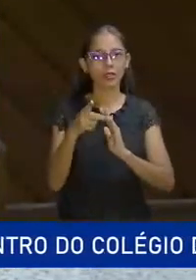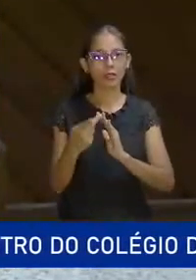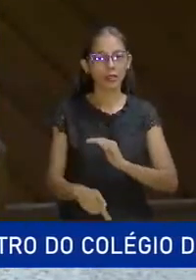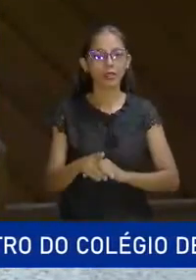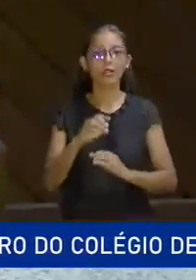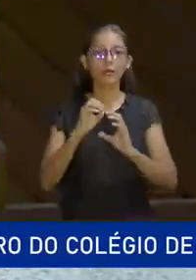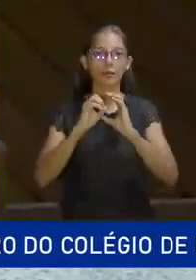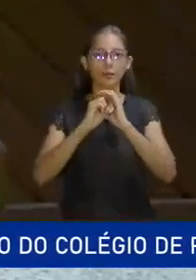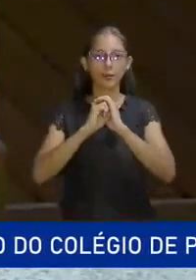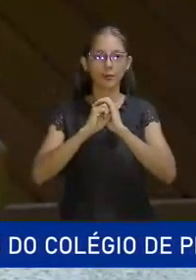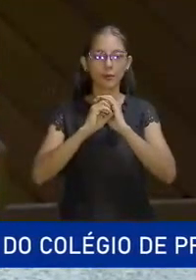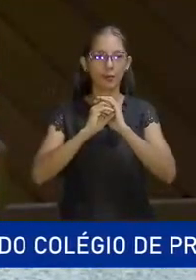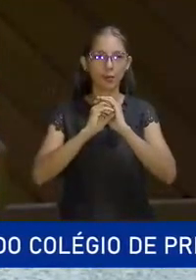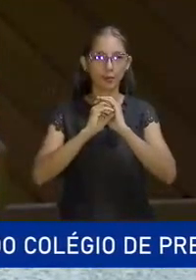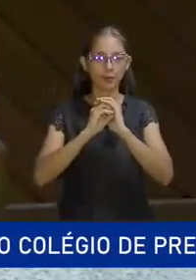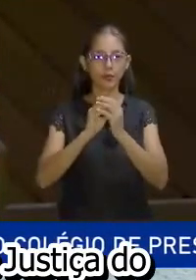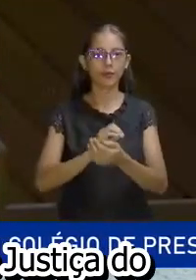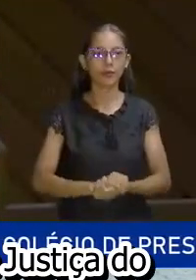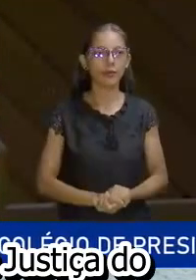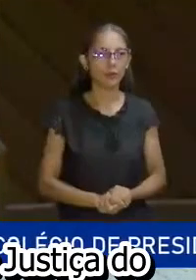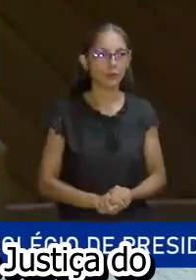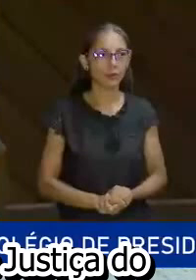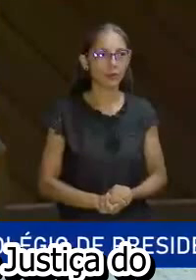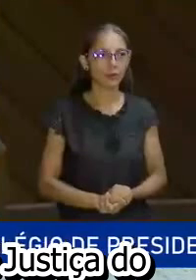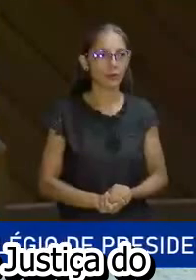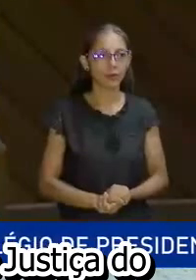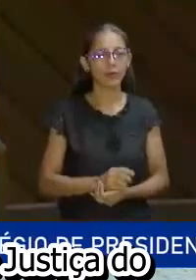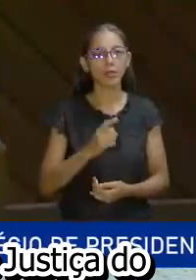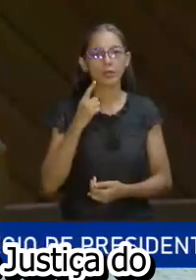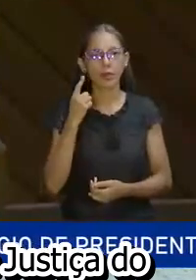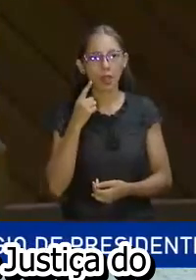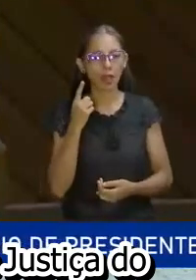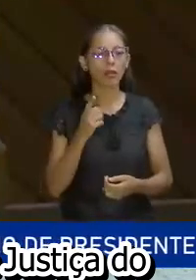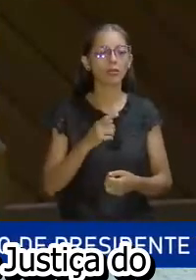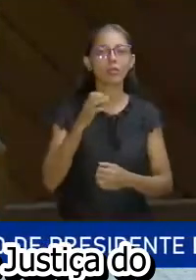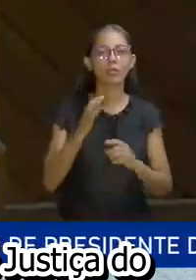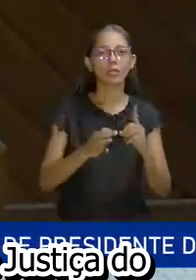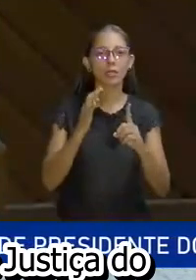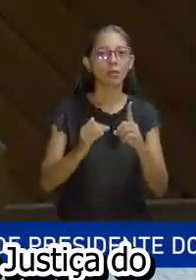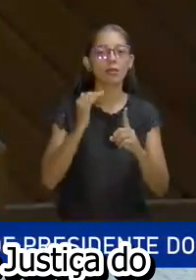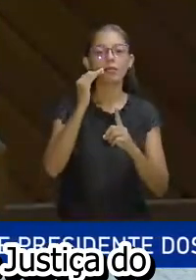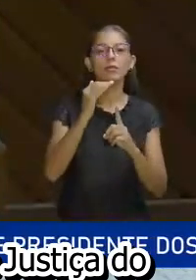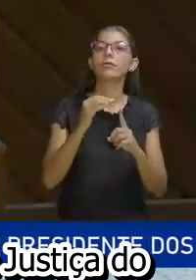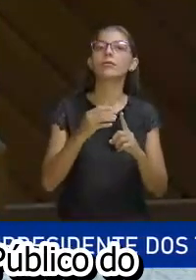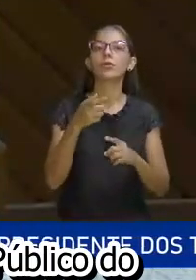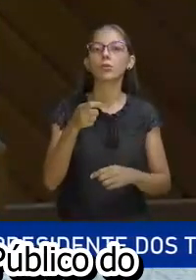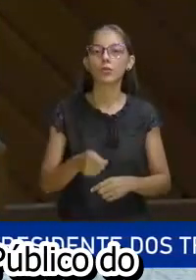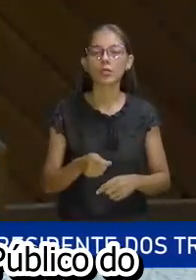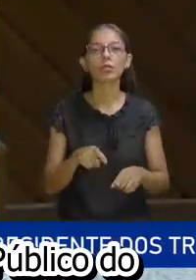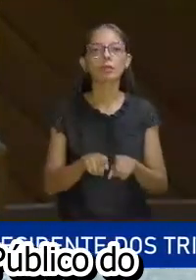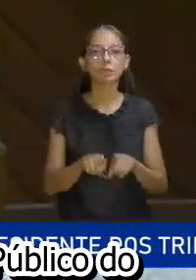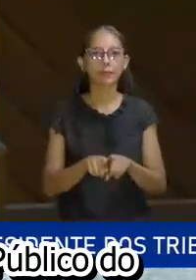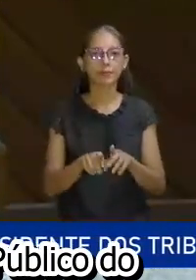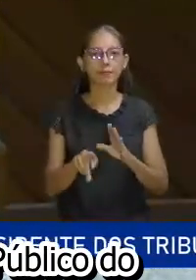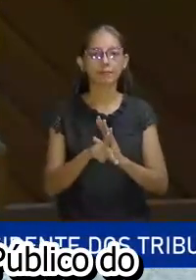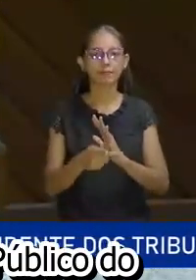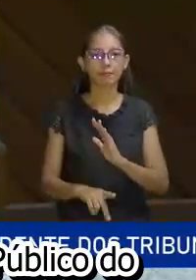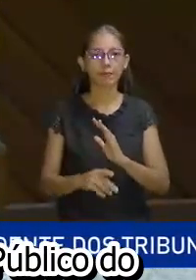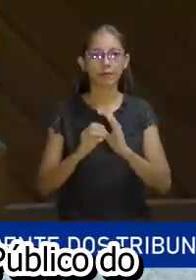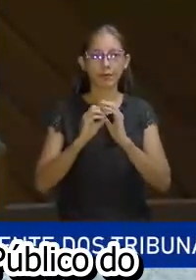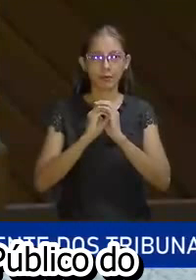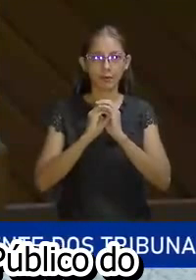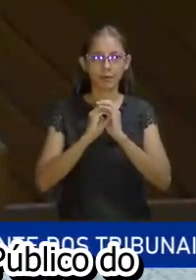e Ela está magistrados localizada na tribuna no eleitorais, lado assim esquerdo. como os desembargadores e juízes do Tribunal de Justiça do Amapá, como